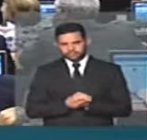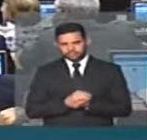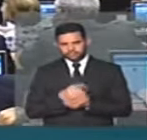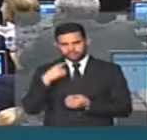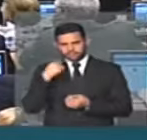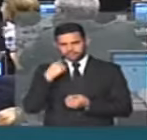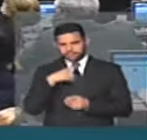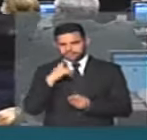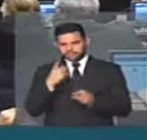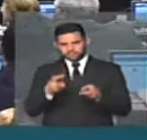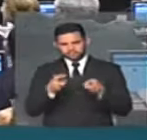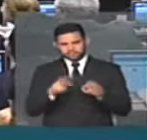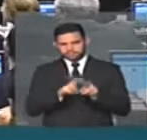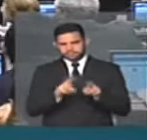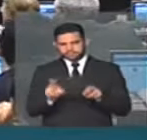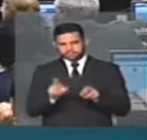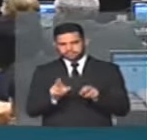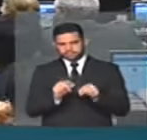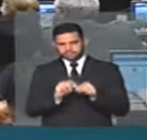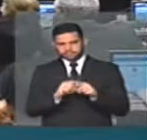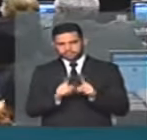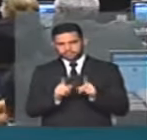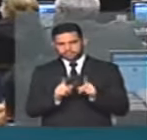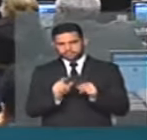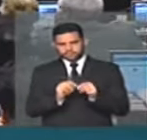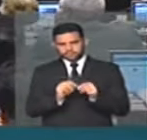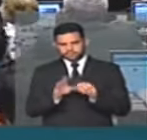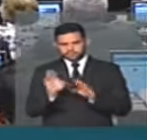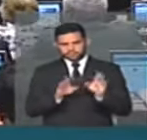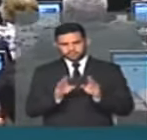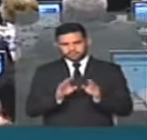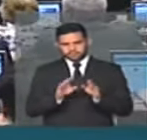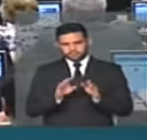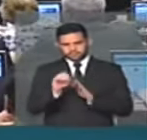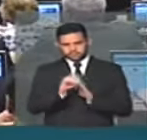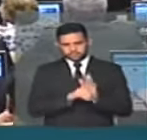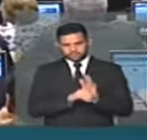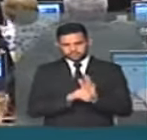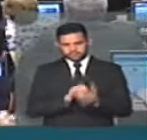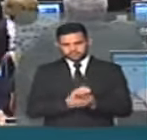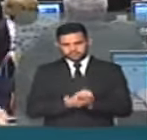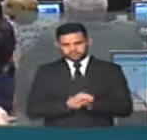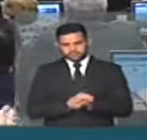De um deputado que eu não estou conseguindo identificar aqui, mas defeiro de ofício.